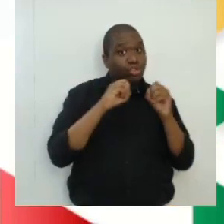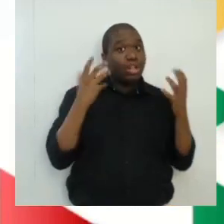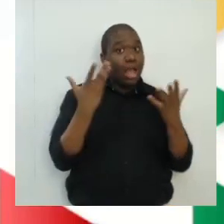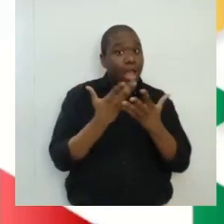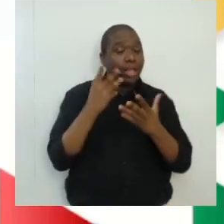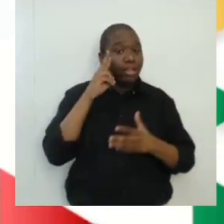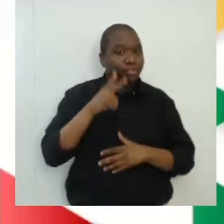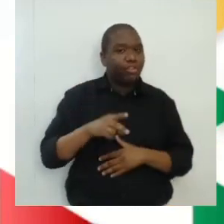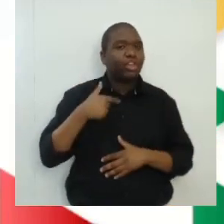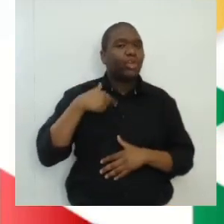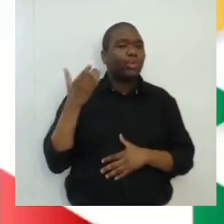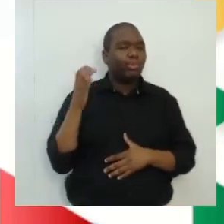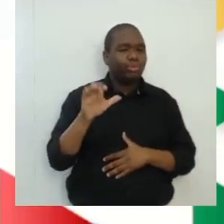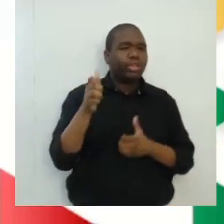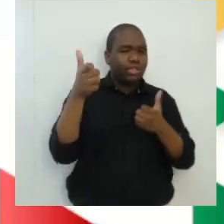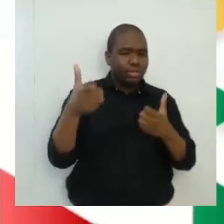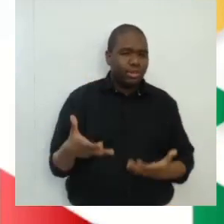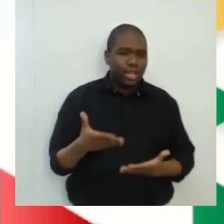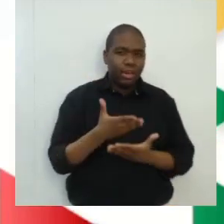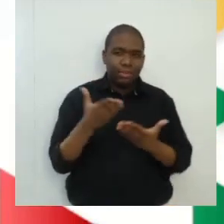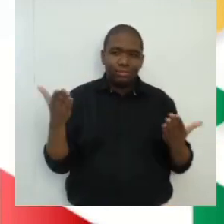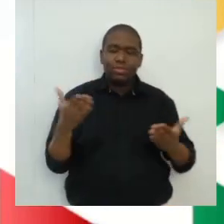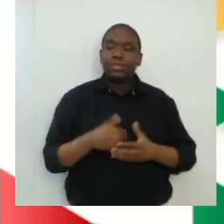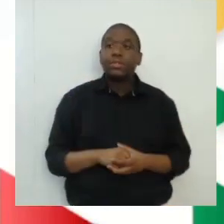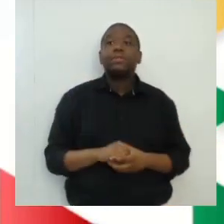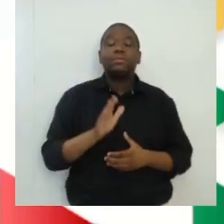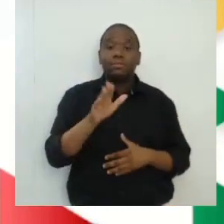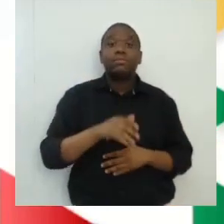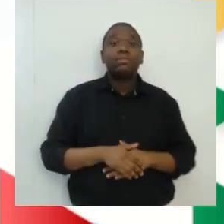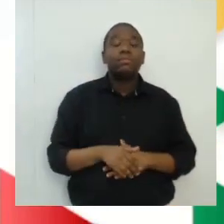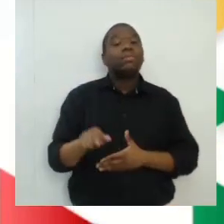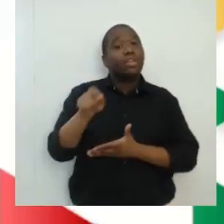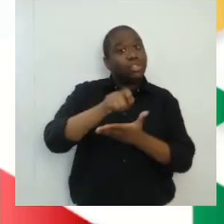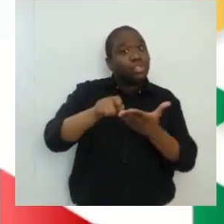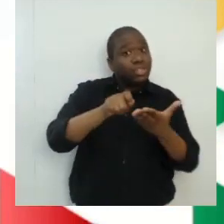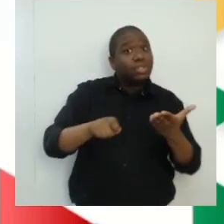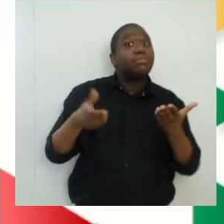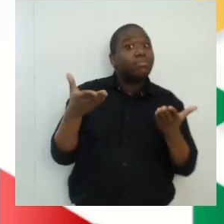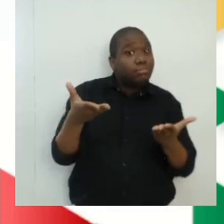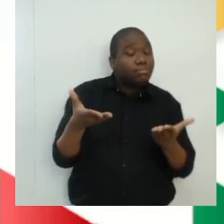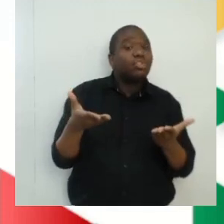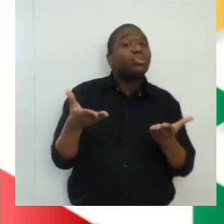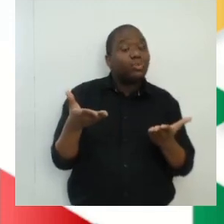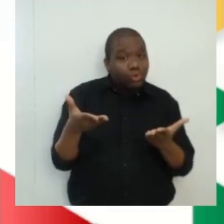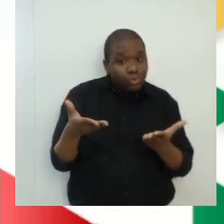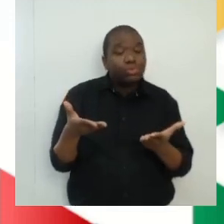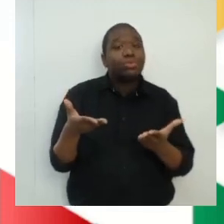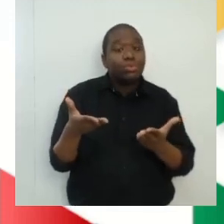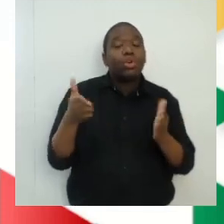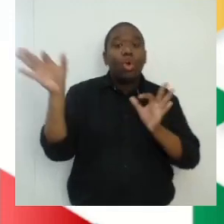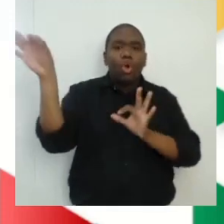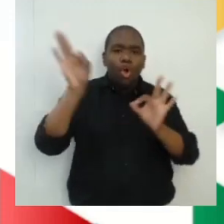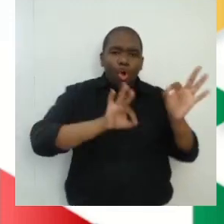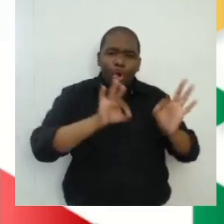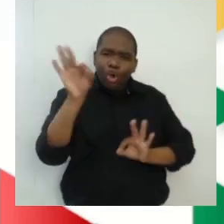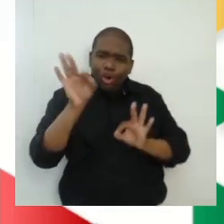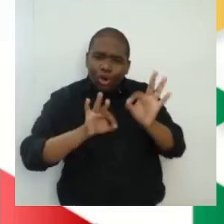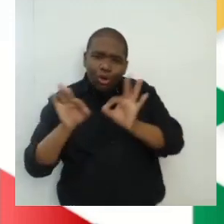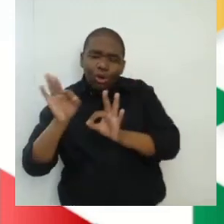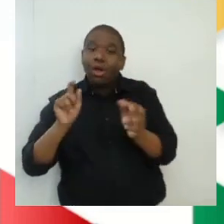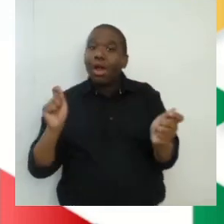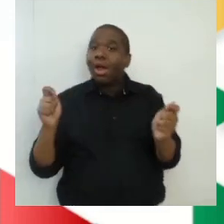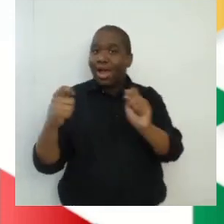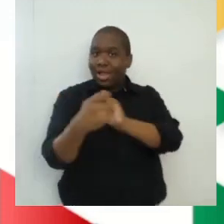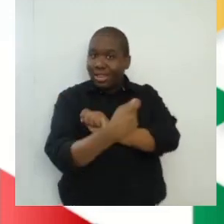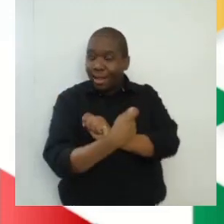para vocês. A escrita é possível graças a esses sinais gráficos, que são ordenados, que transcrevem